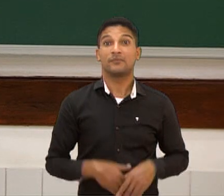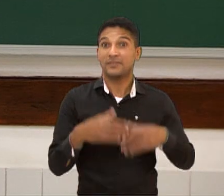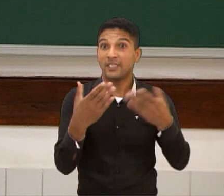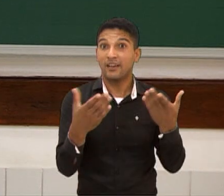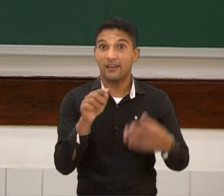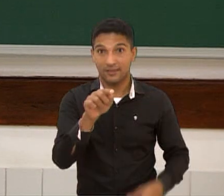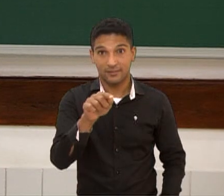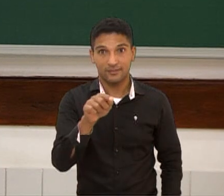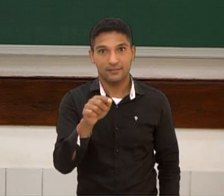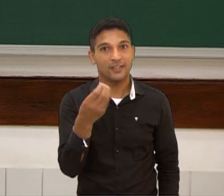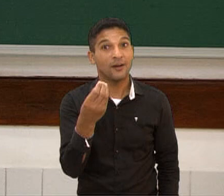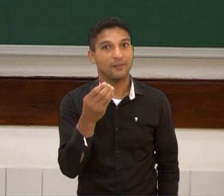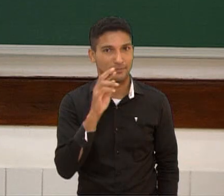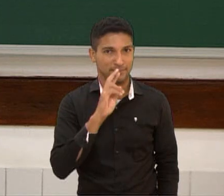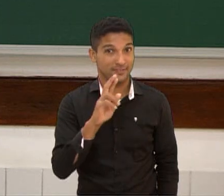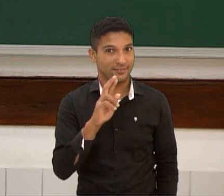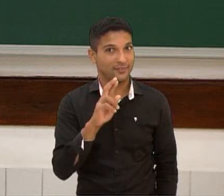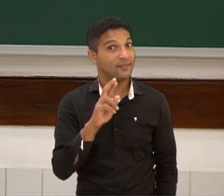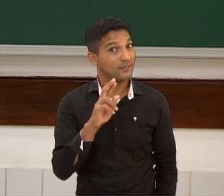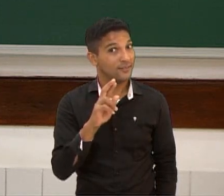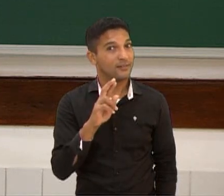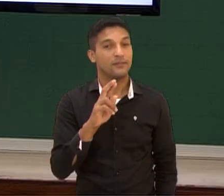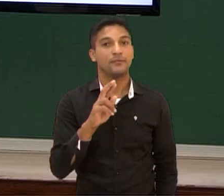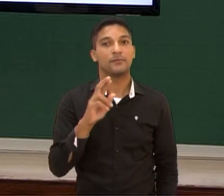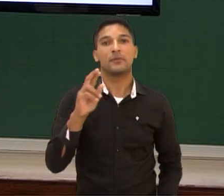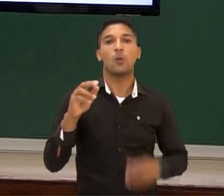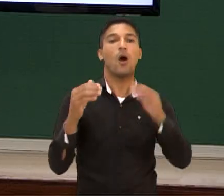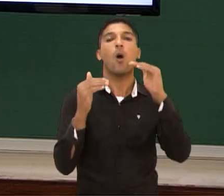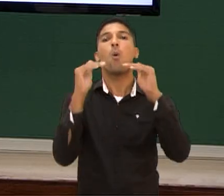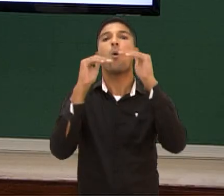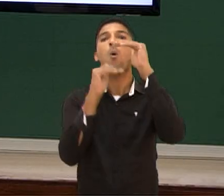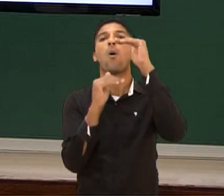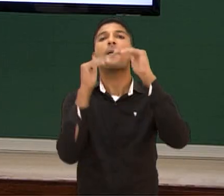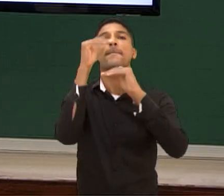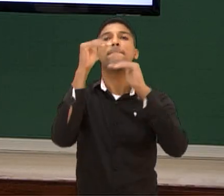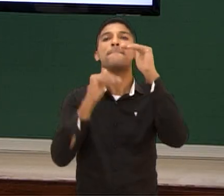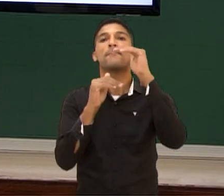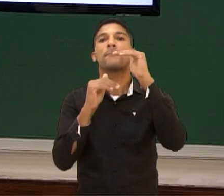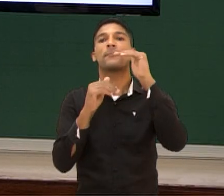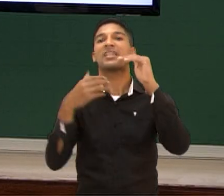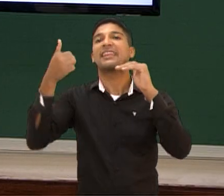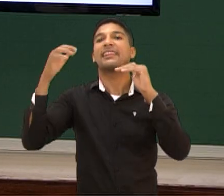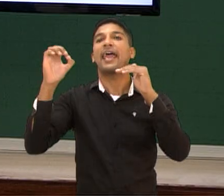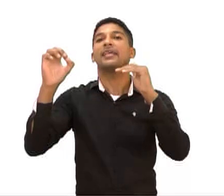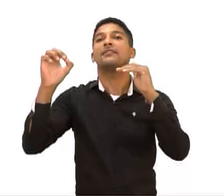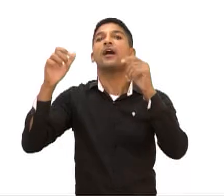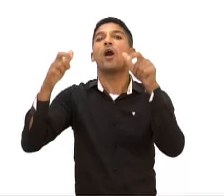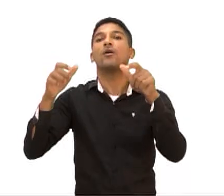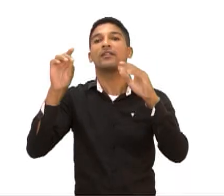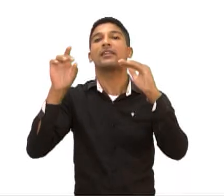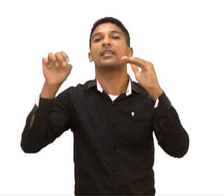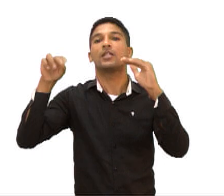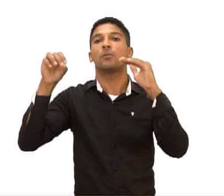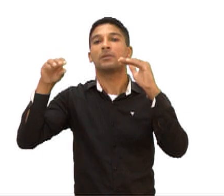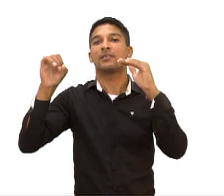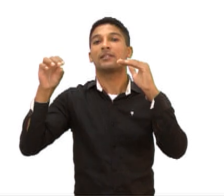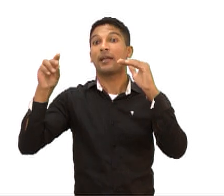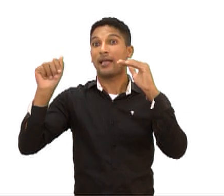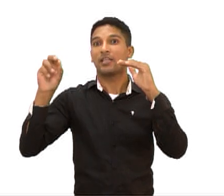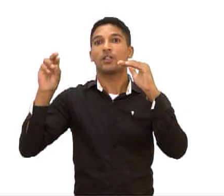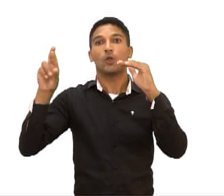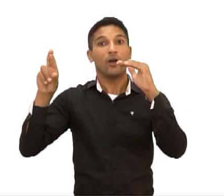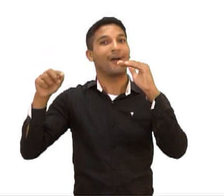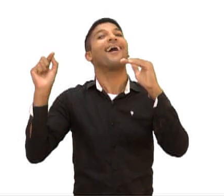E aí, galera, como que ficou o quiz? Denominador ou numerador? Qual é mesmo? É no denominador. Por